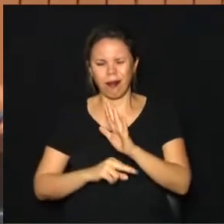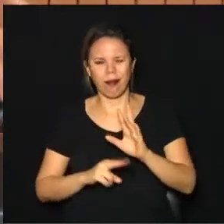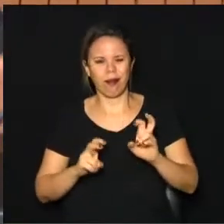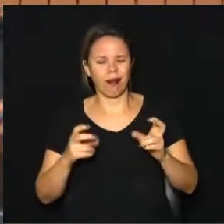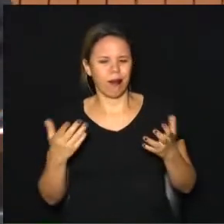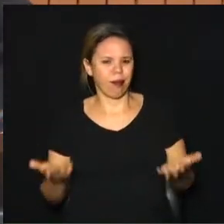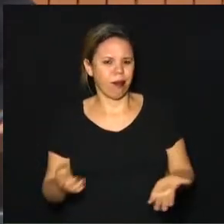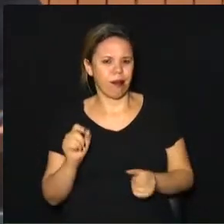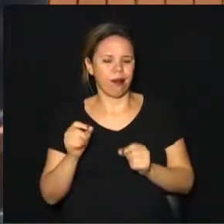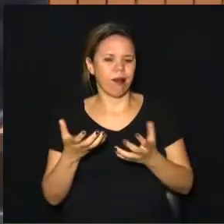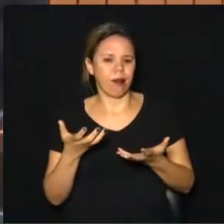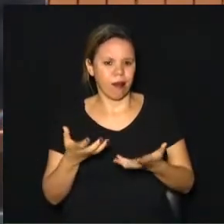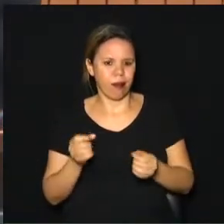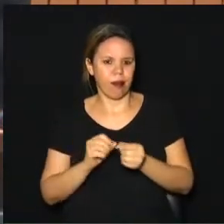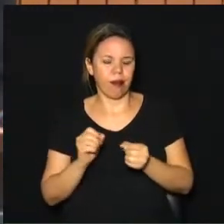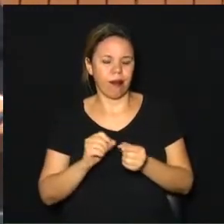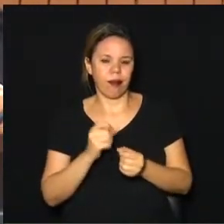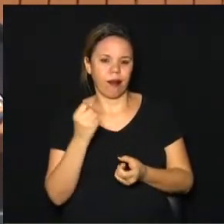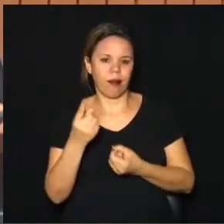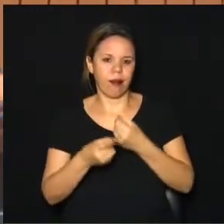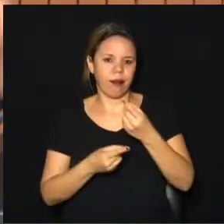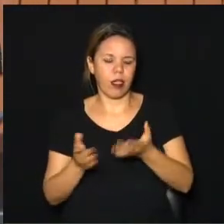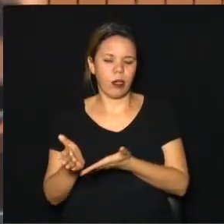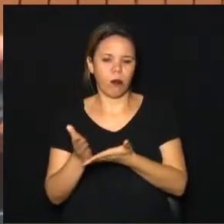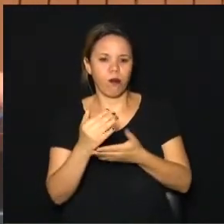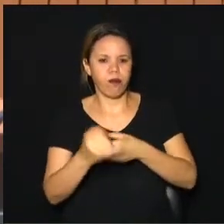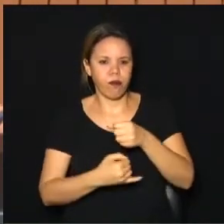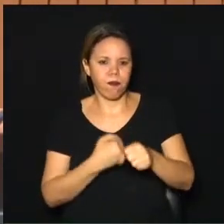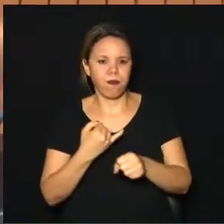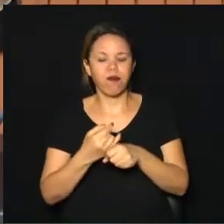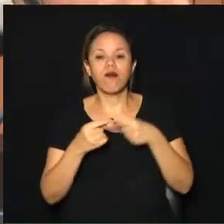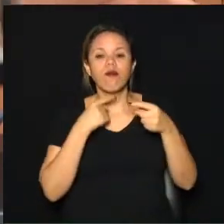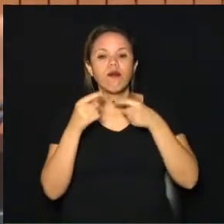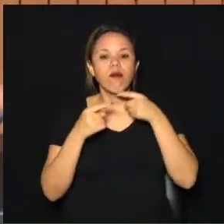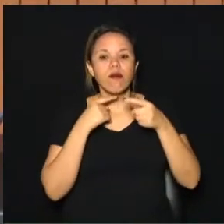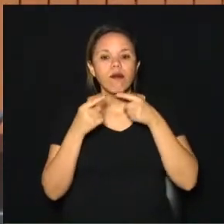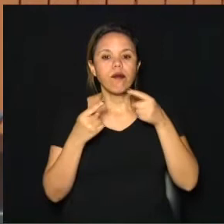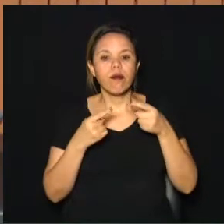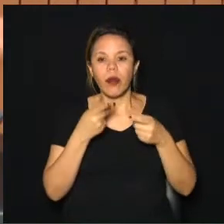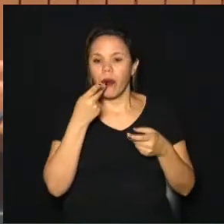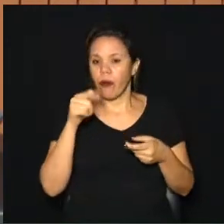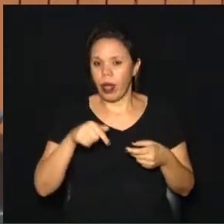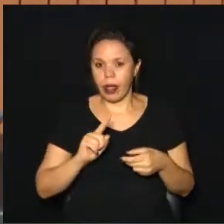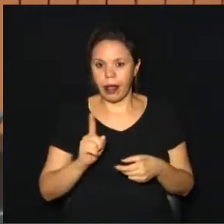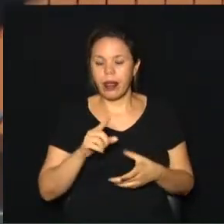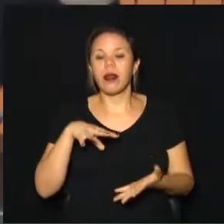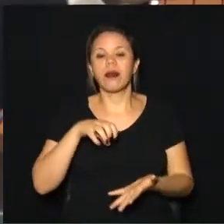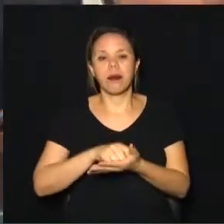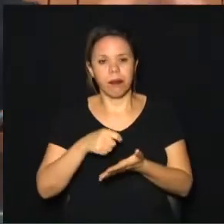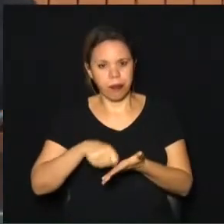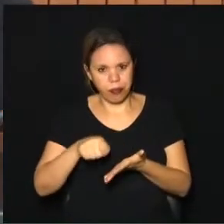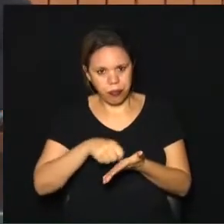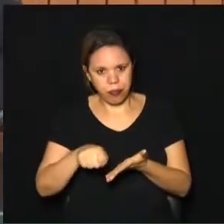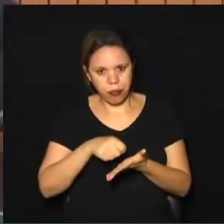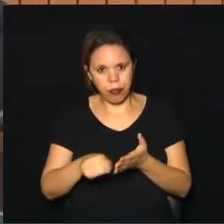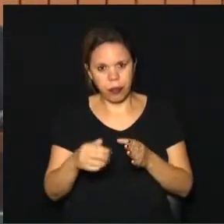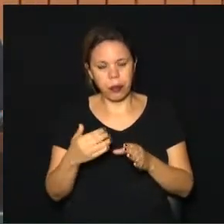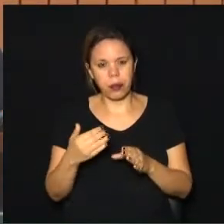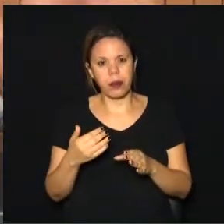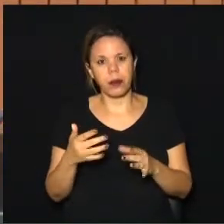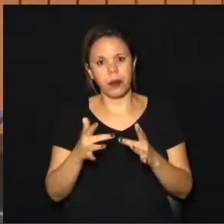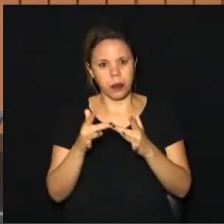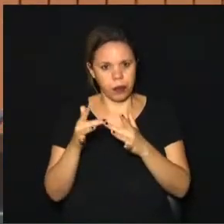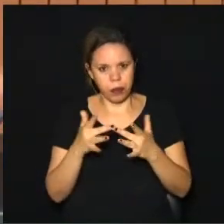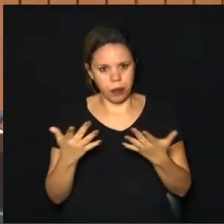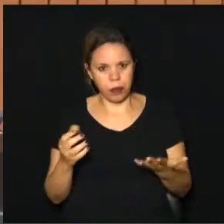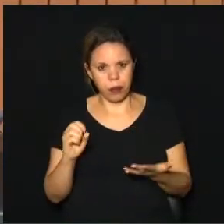respeito. Então, quem quiser fazer algum tipo de vaquinha virtual, tiver dúvida que eu não vou tratar aqui, pode escrever, pode mandar direto nos meus